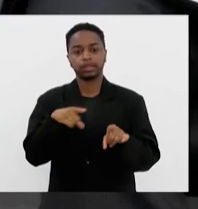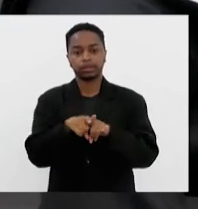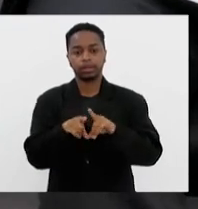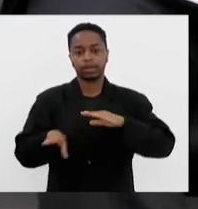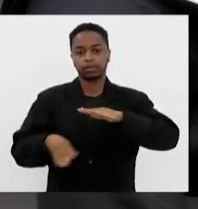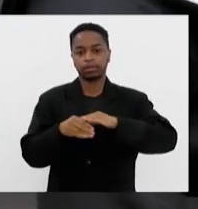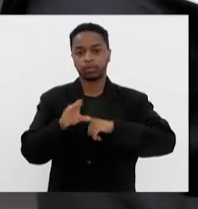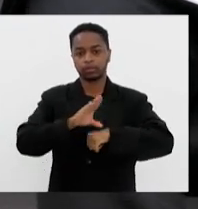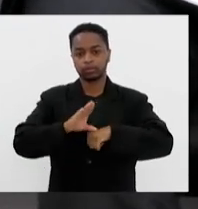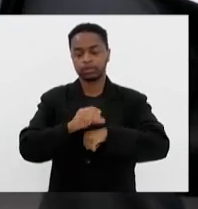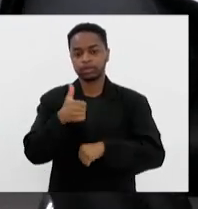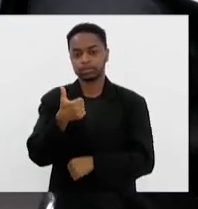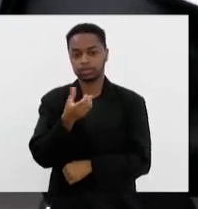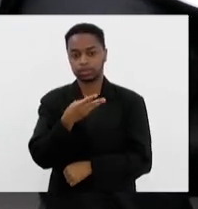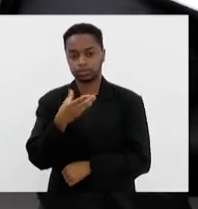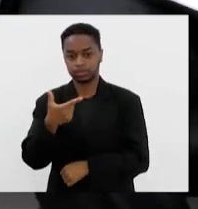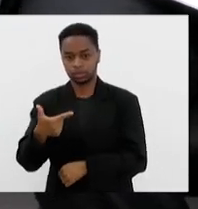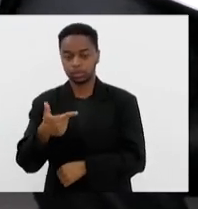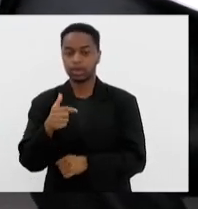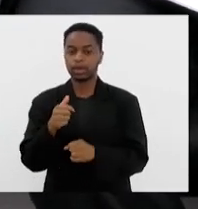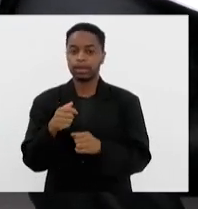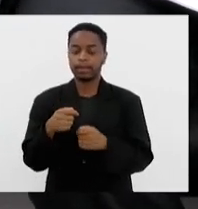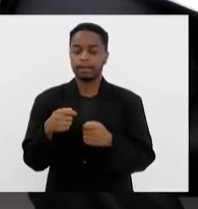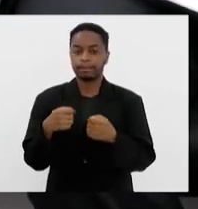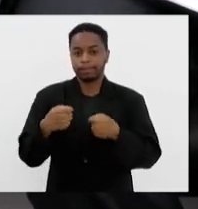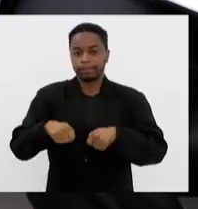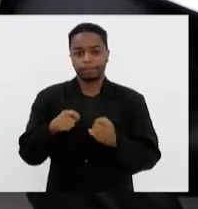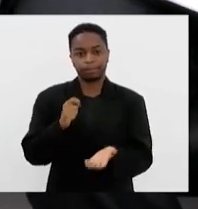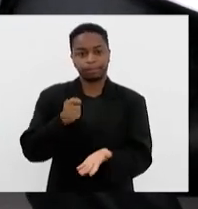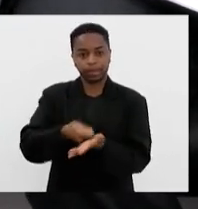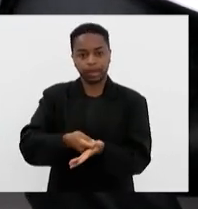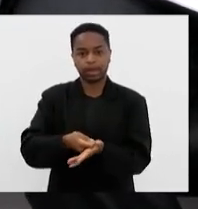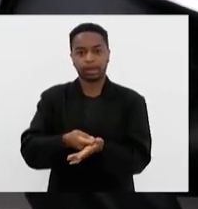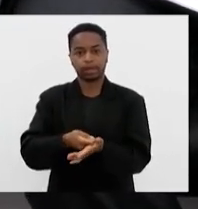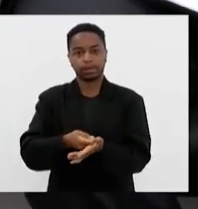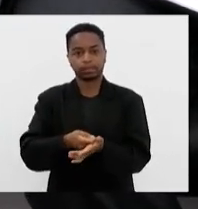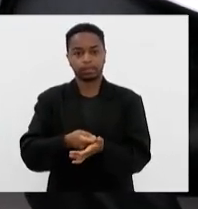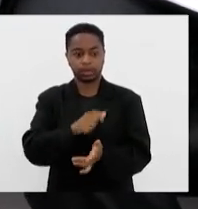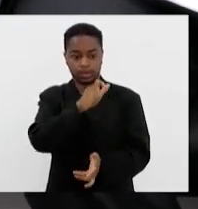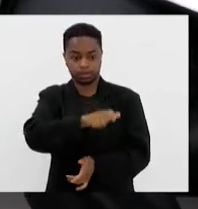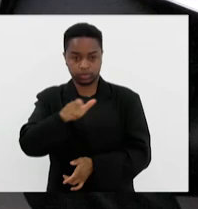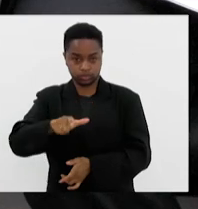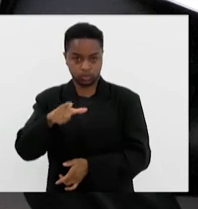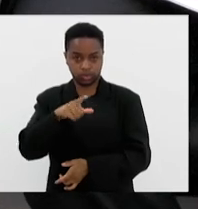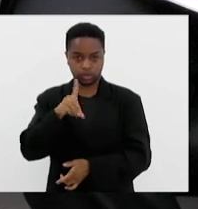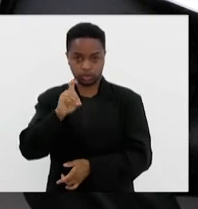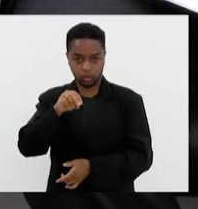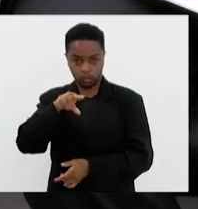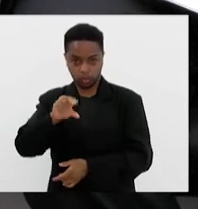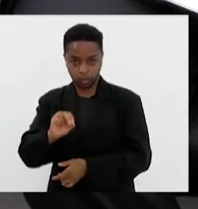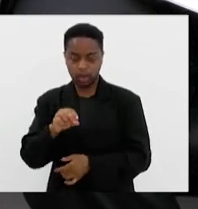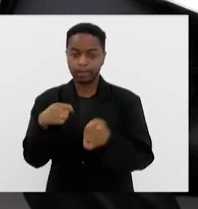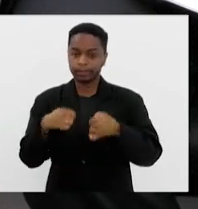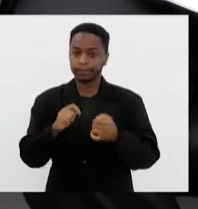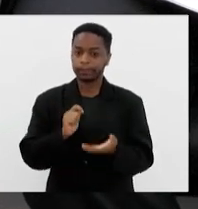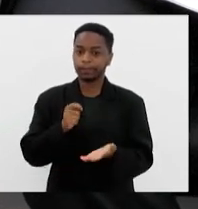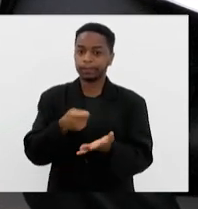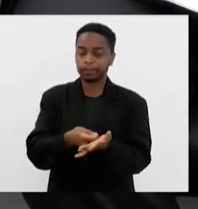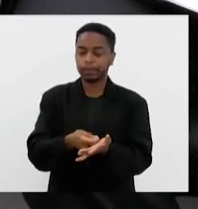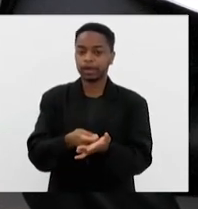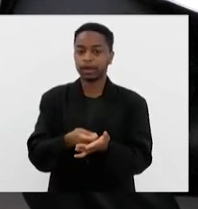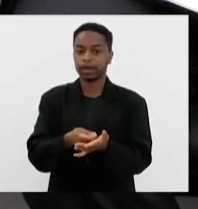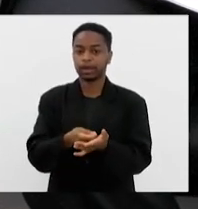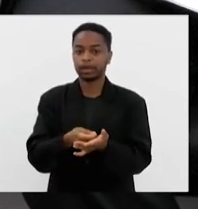132, será cobrado dos proprietários desses veículos segundo o